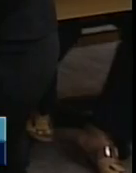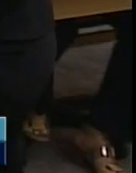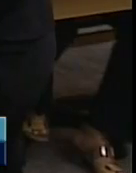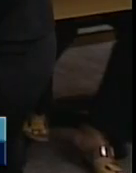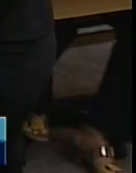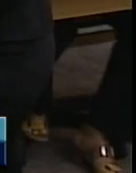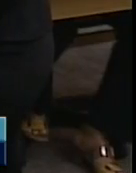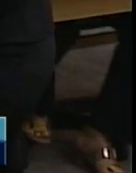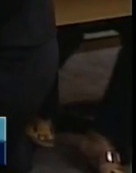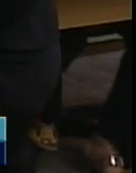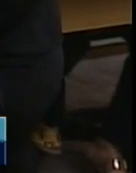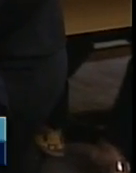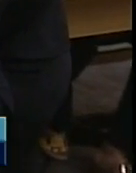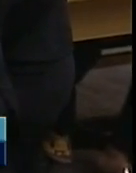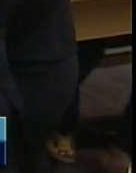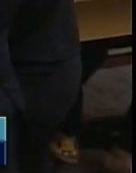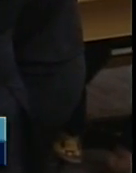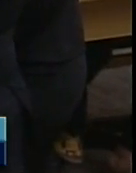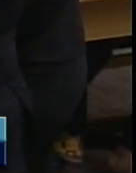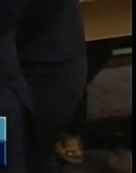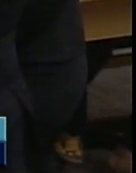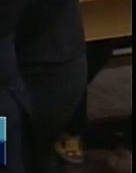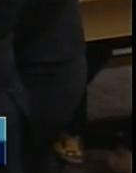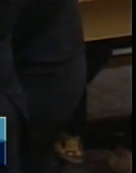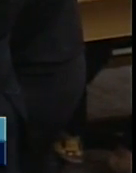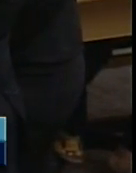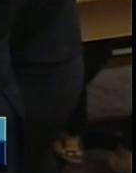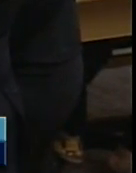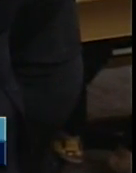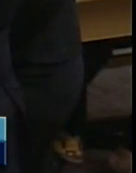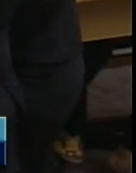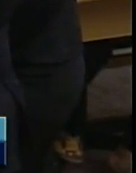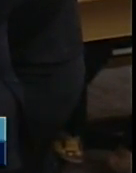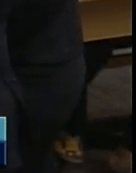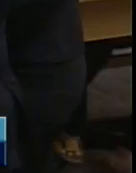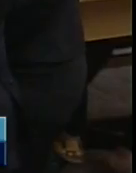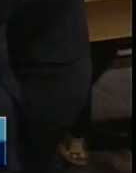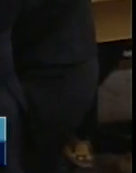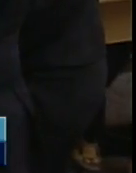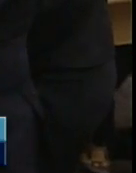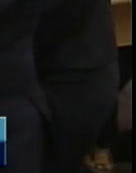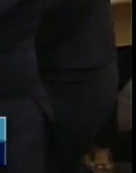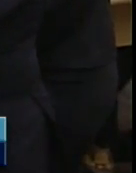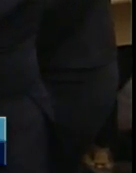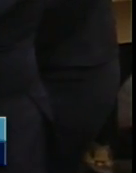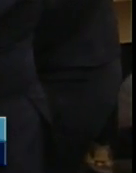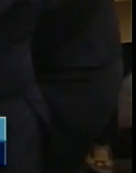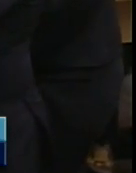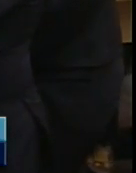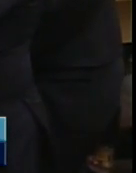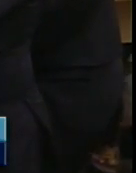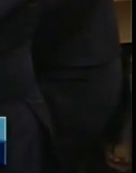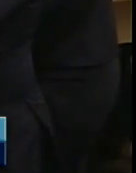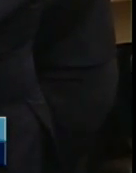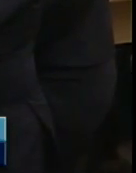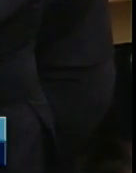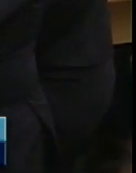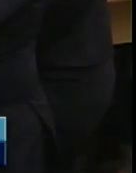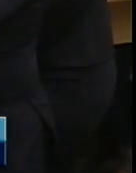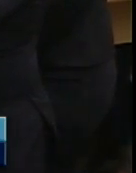a me apoiar, dizendo que o surdo pode, que eles têm, o intérprete também está lá me ajudando